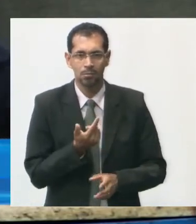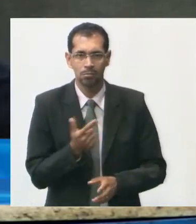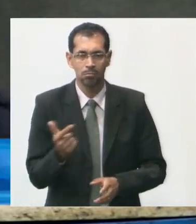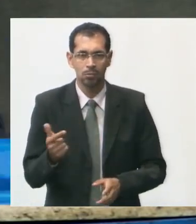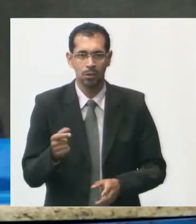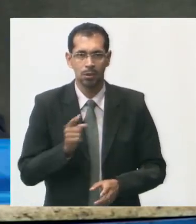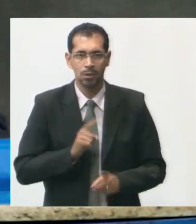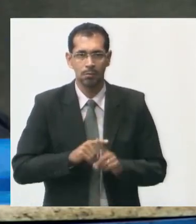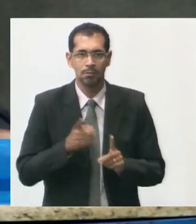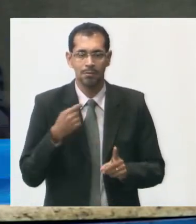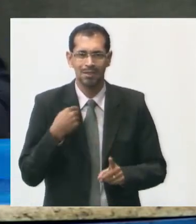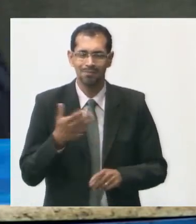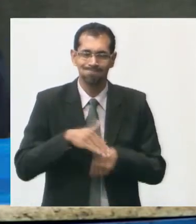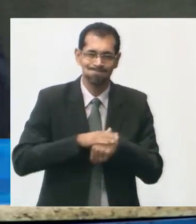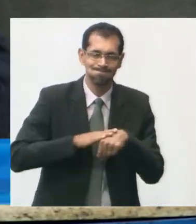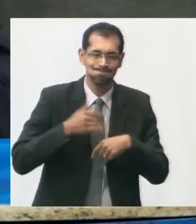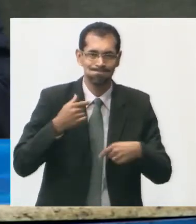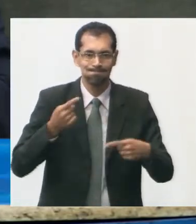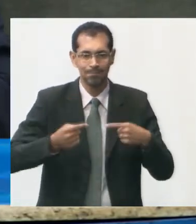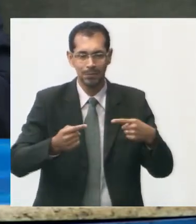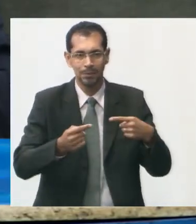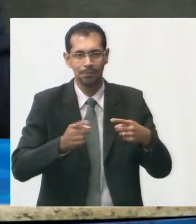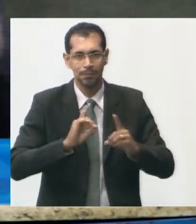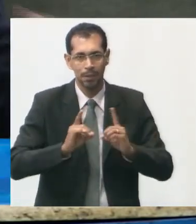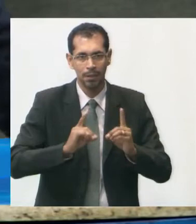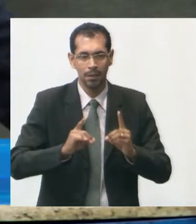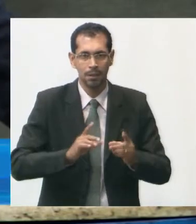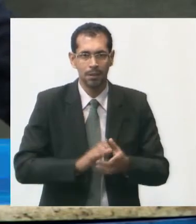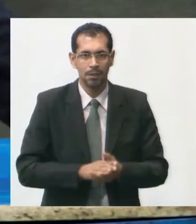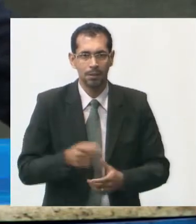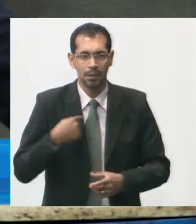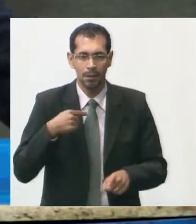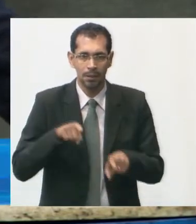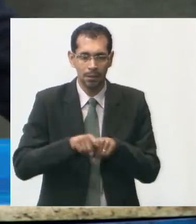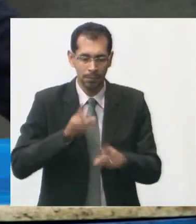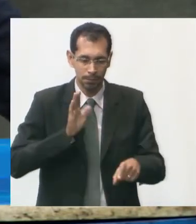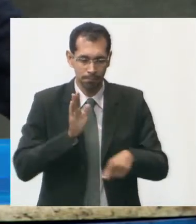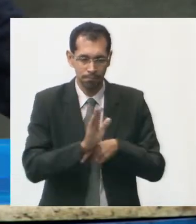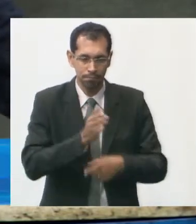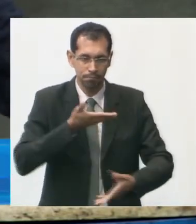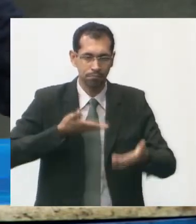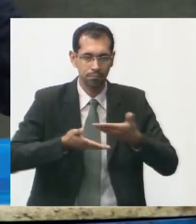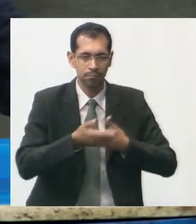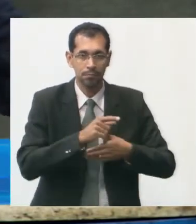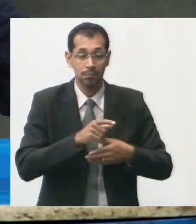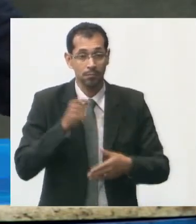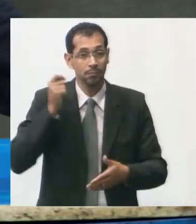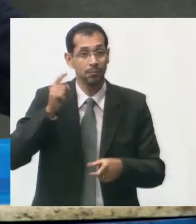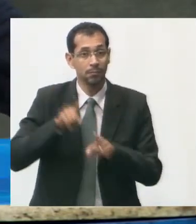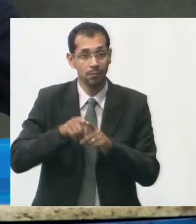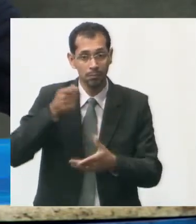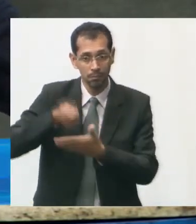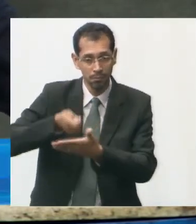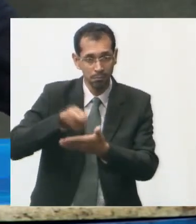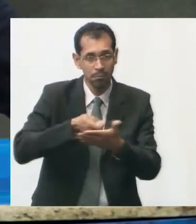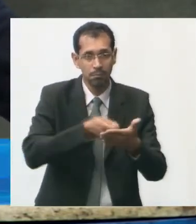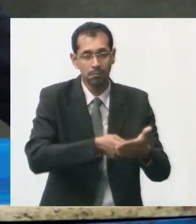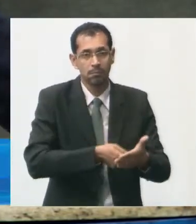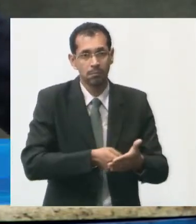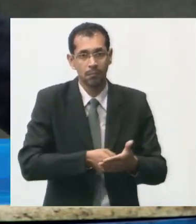com as pessoas e dando a minha contribuição também no sentido de cobrar a sociedade, ao poder